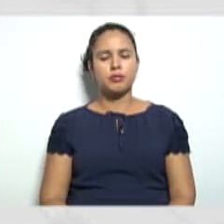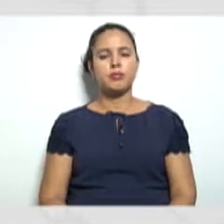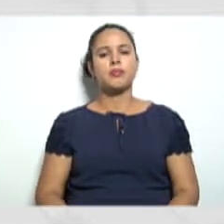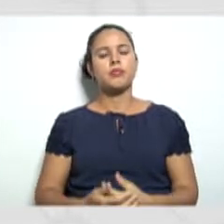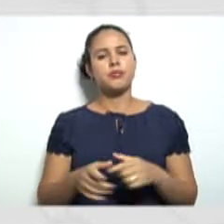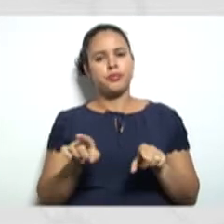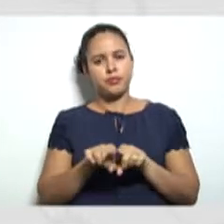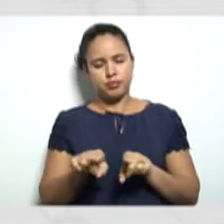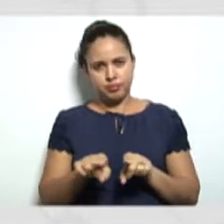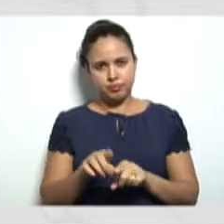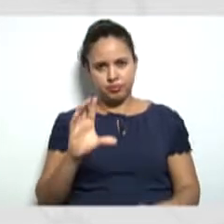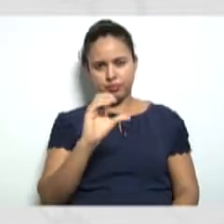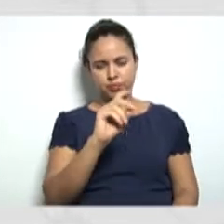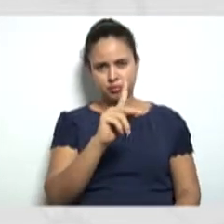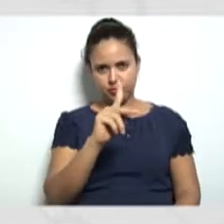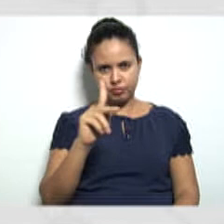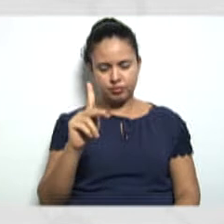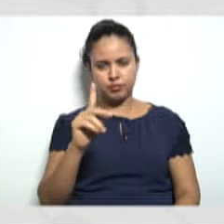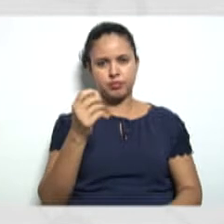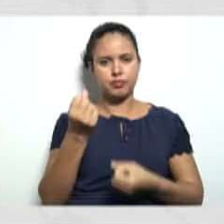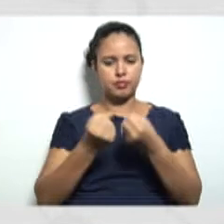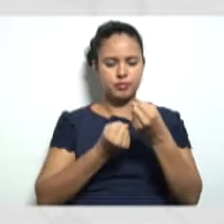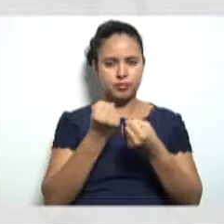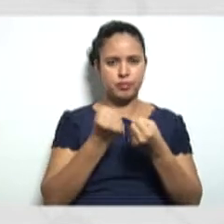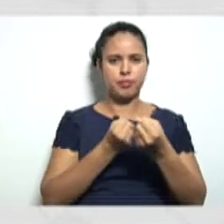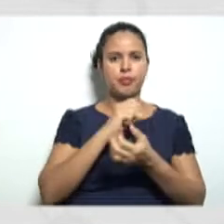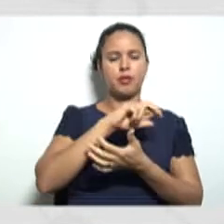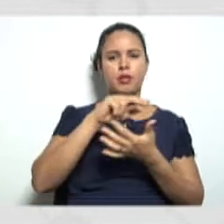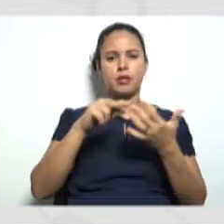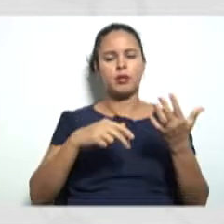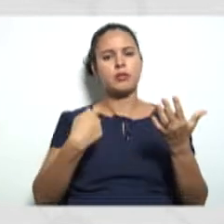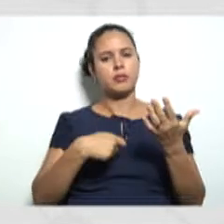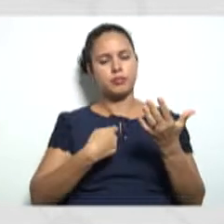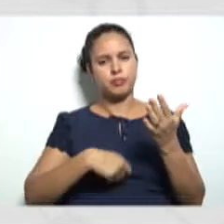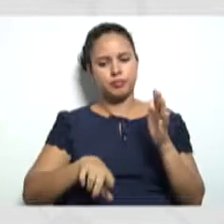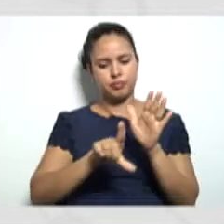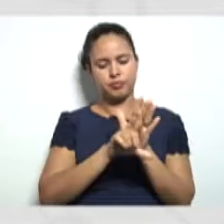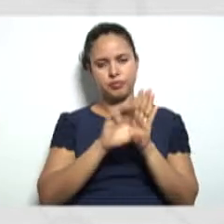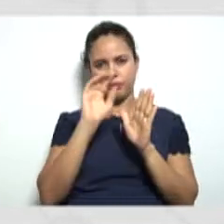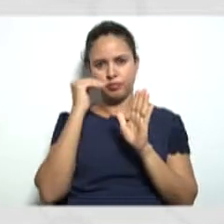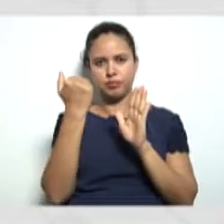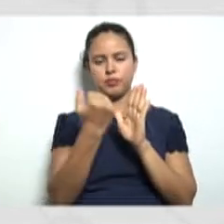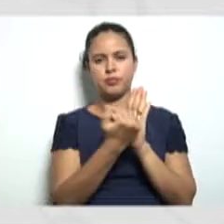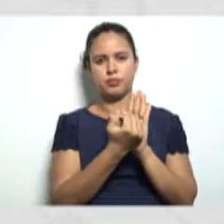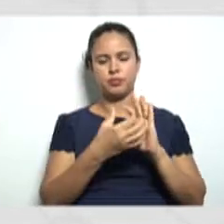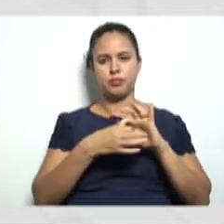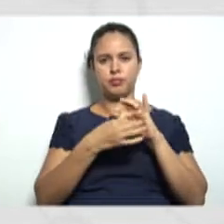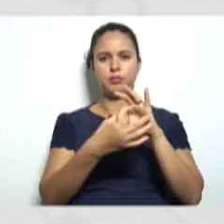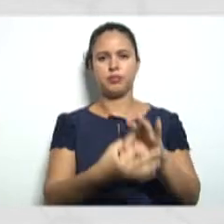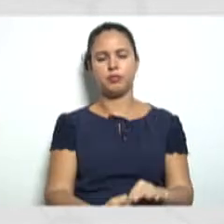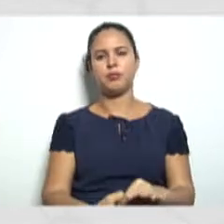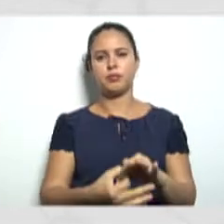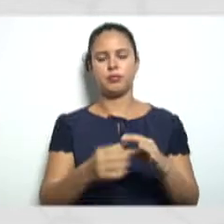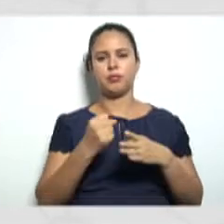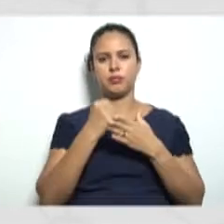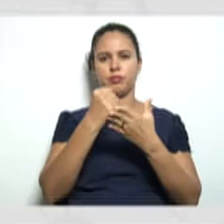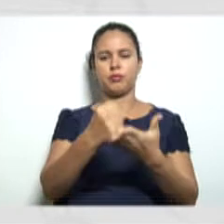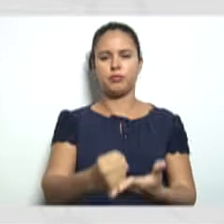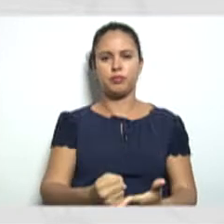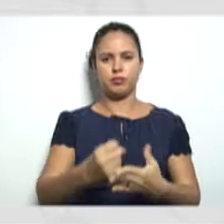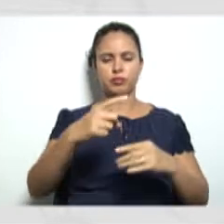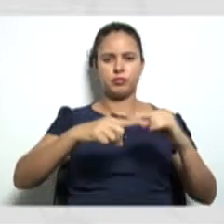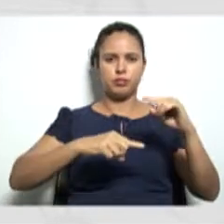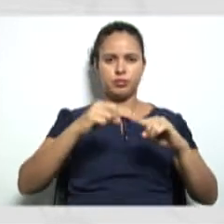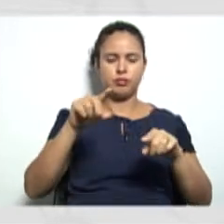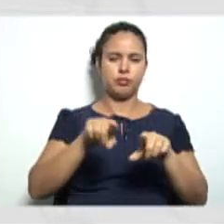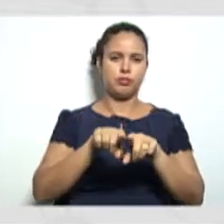as cooperativas de transporte precisam de se adequar às leis vigentes relacionadas ao transporte de carga e passageiro,